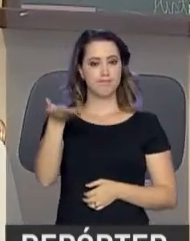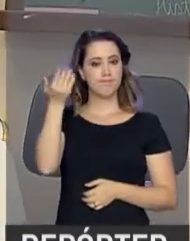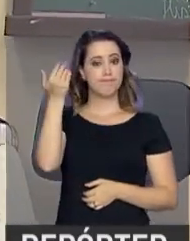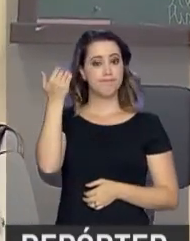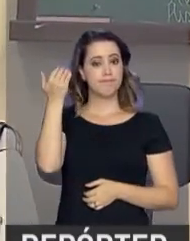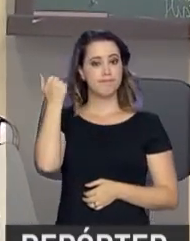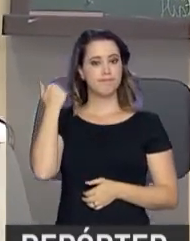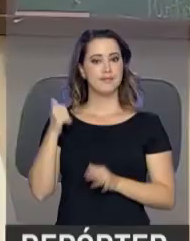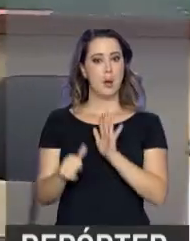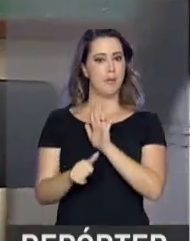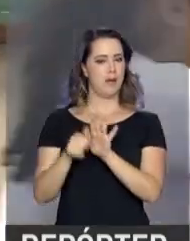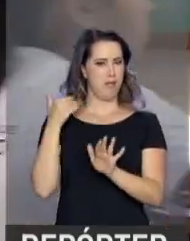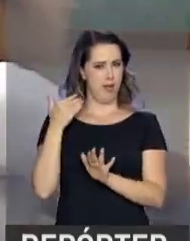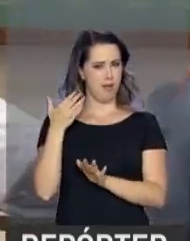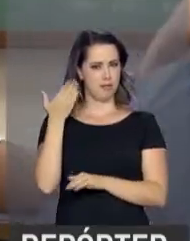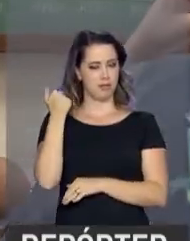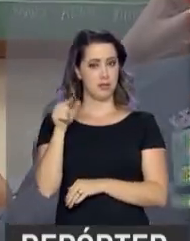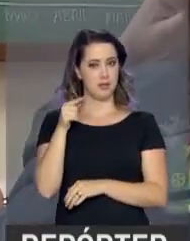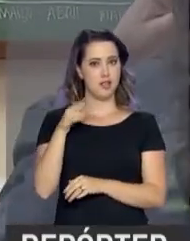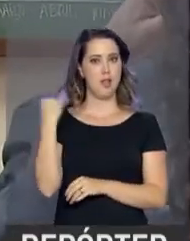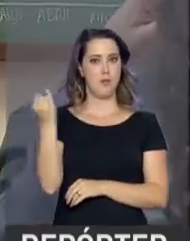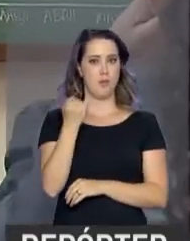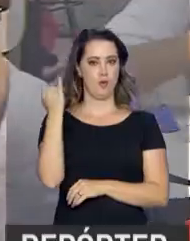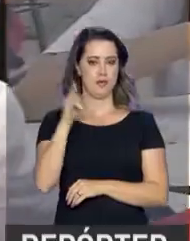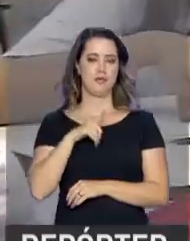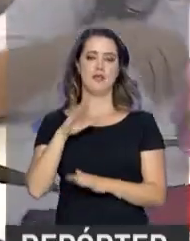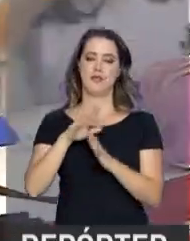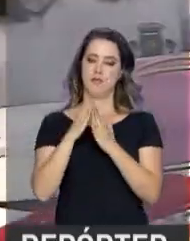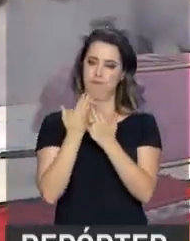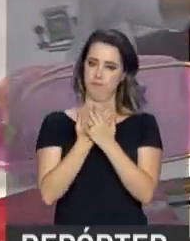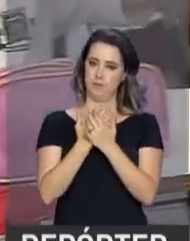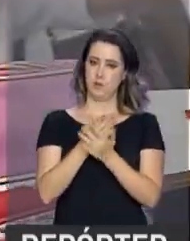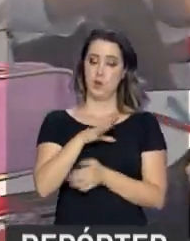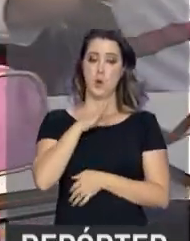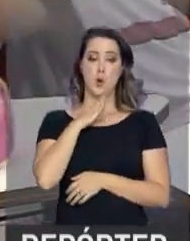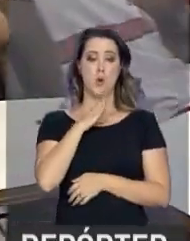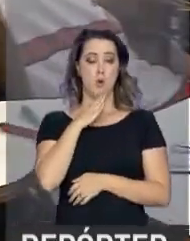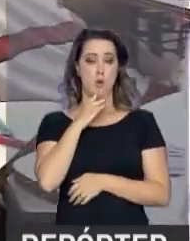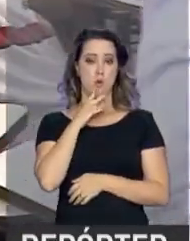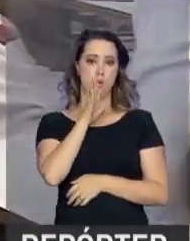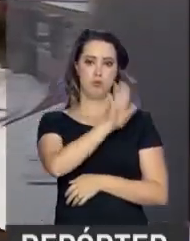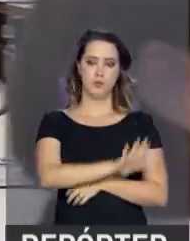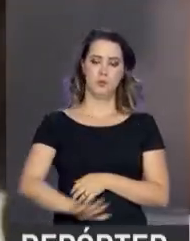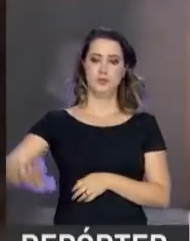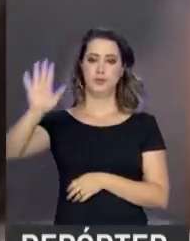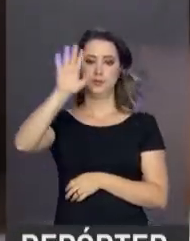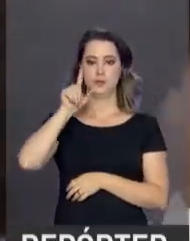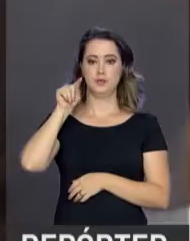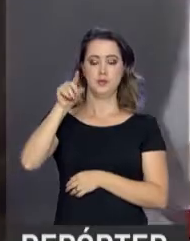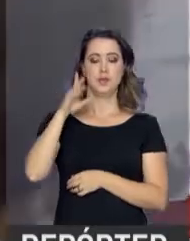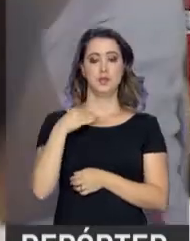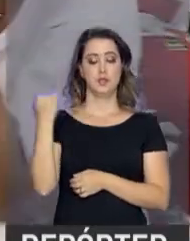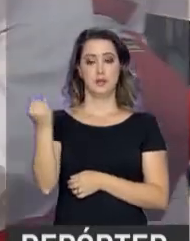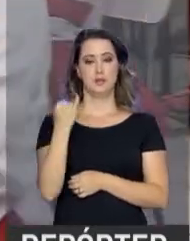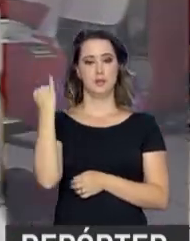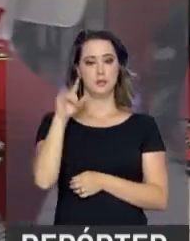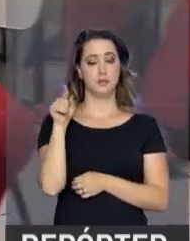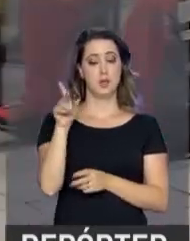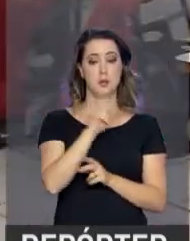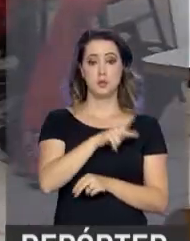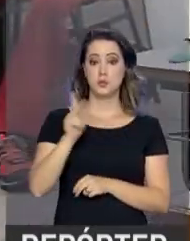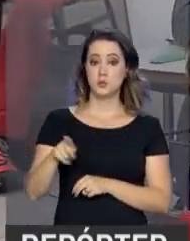importância dela nos primeiros passos na escola reconhecer nacionalmente a importância desses